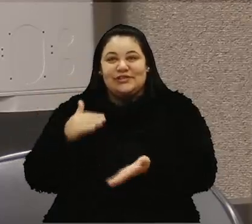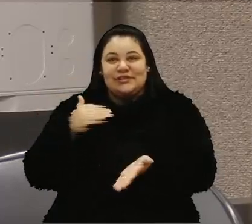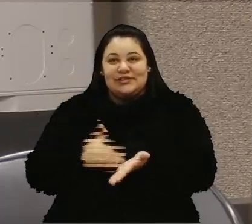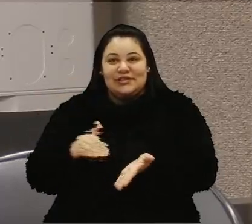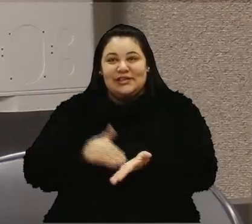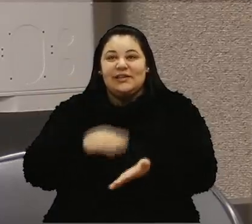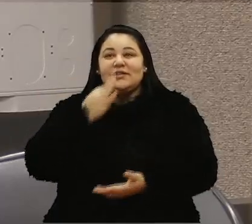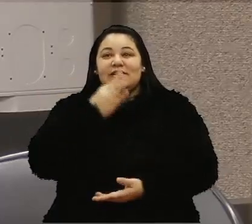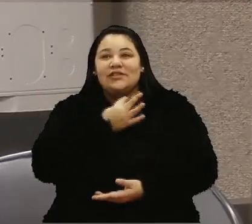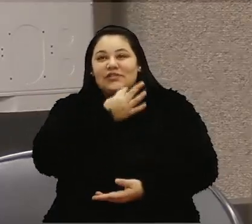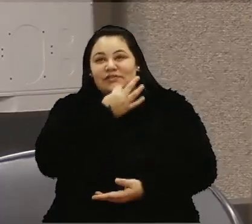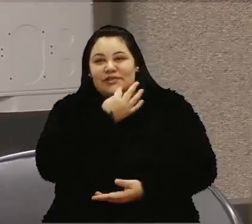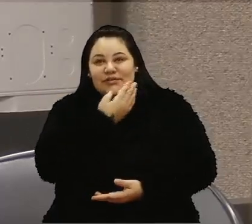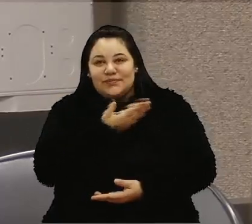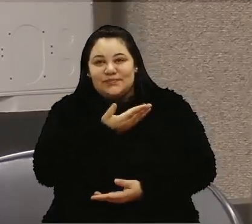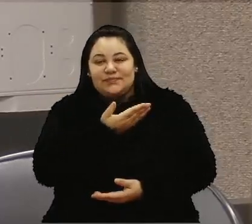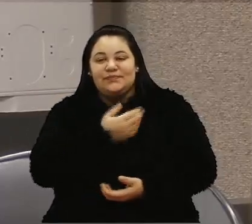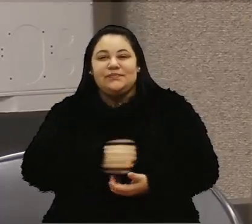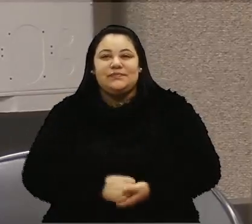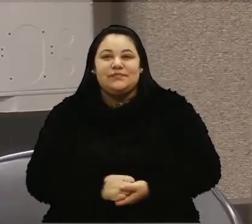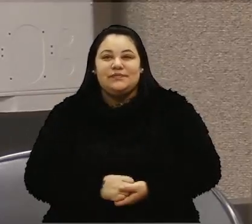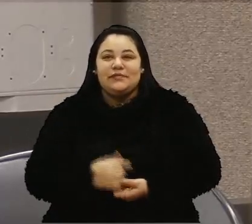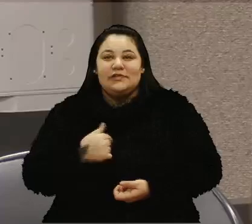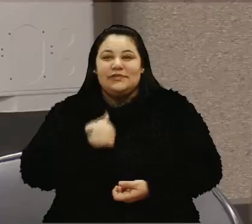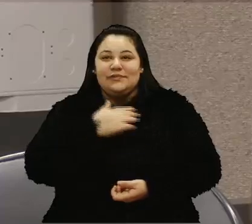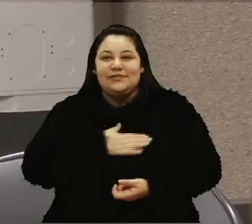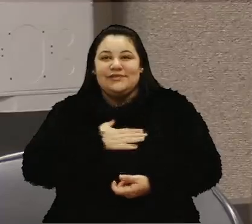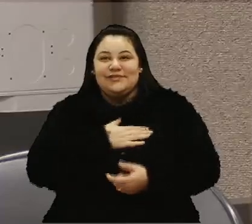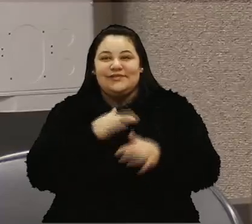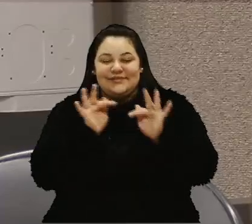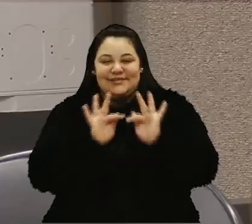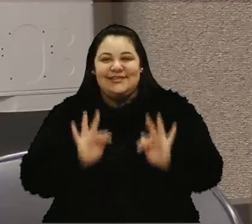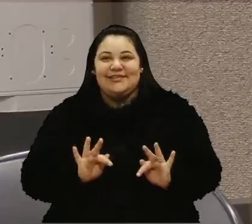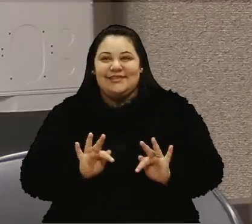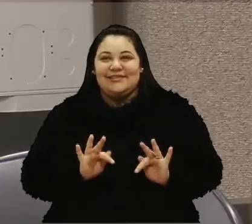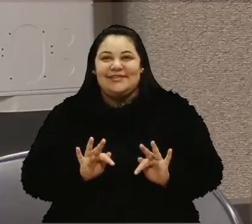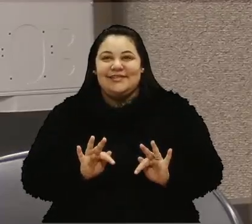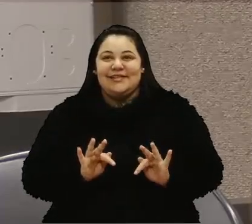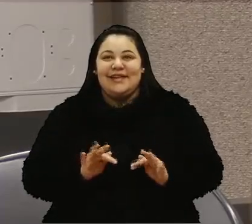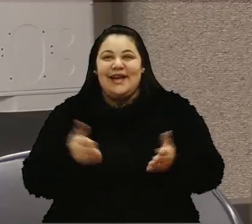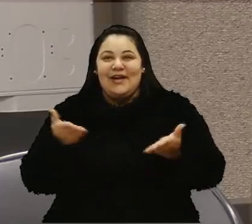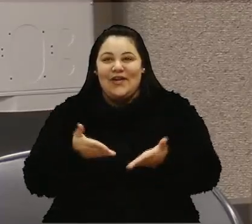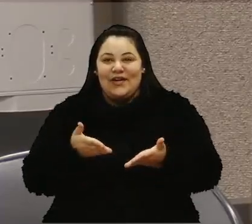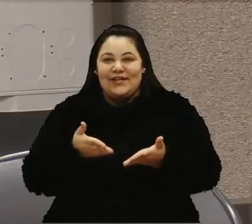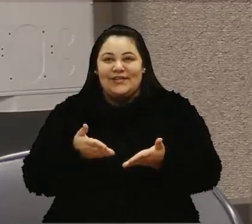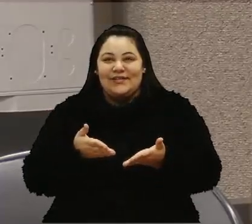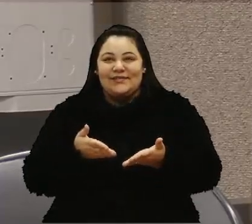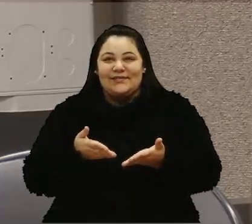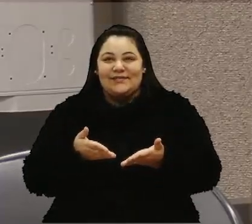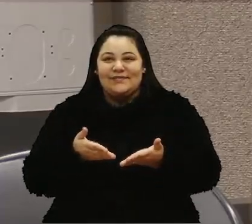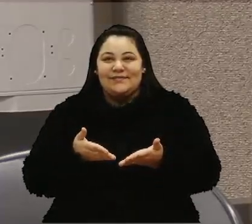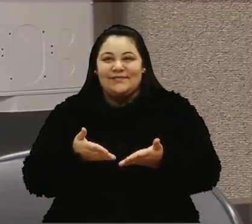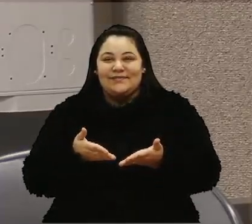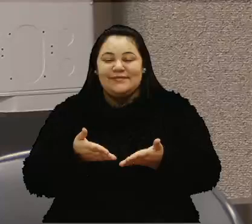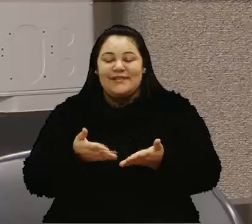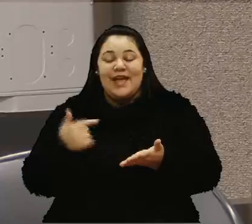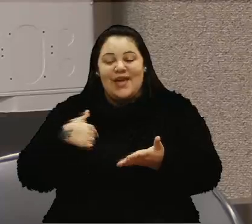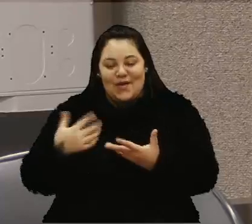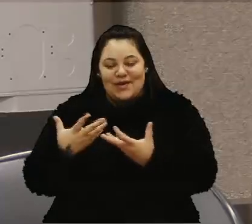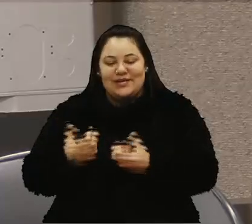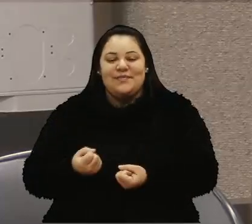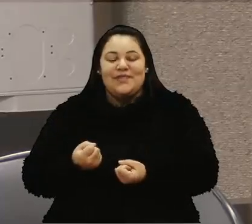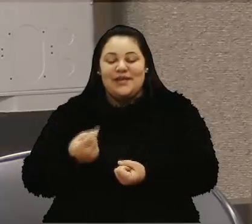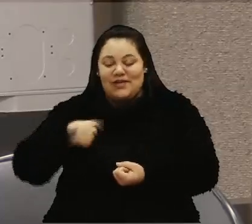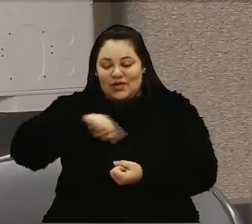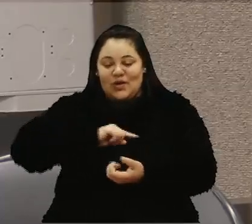Frisso. E eu fiquei tão feliz desse projeto ter vindo para mim, Tati. Nós ter dado continuidade nesse